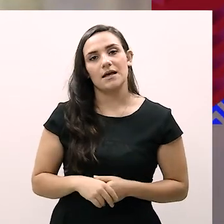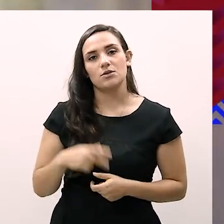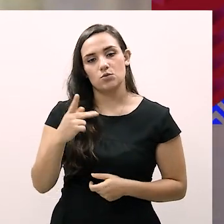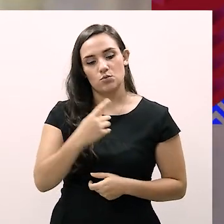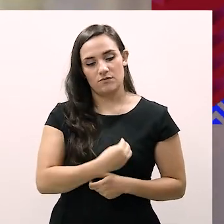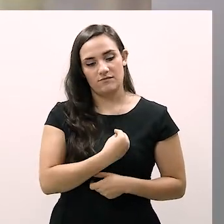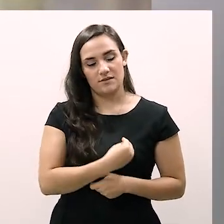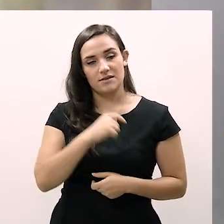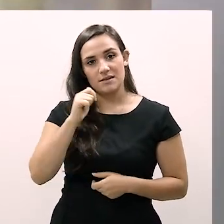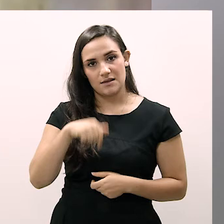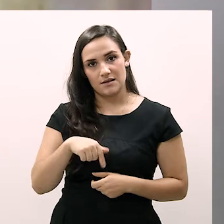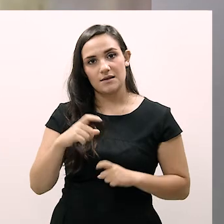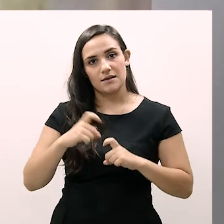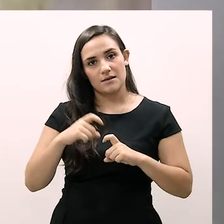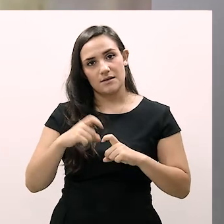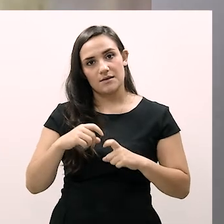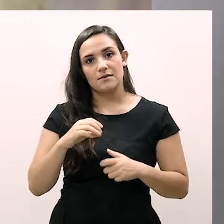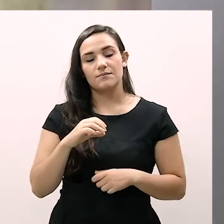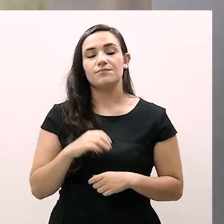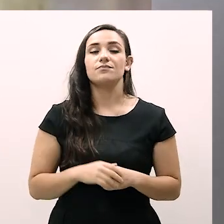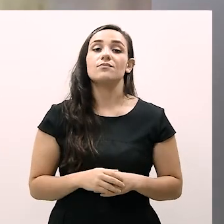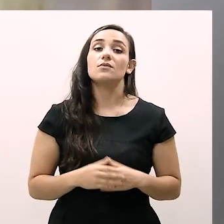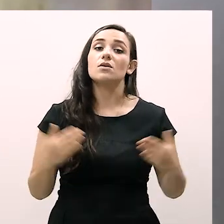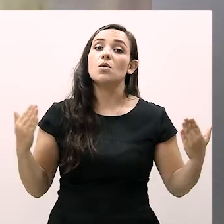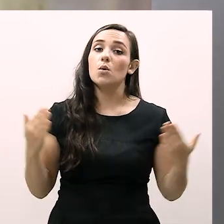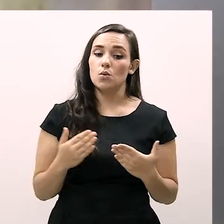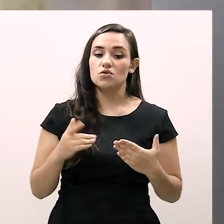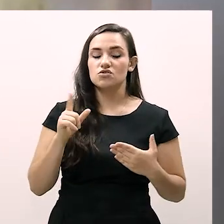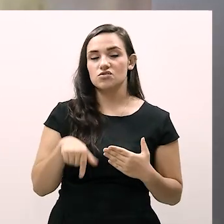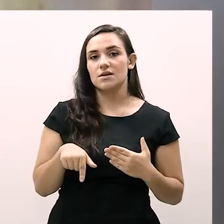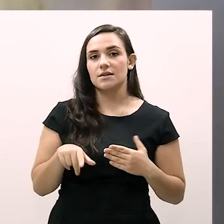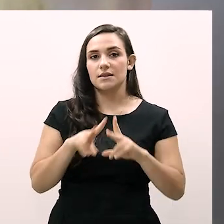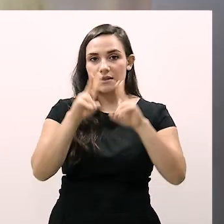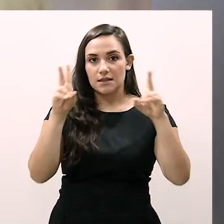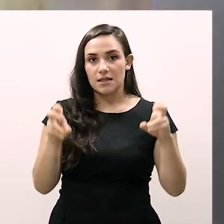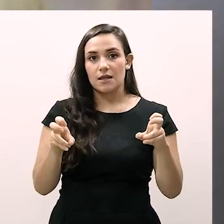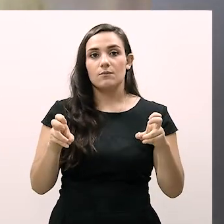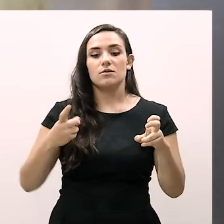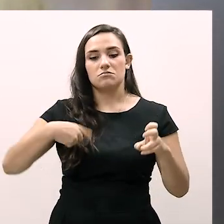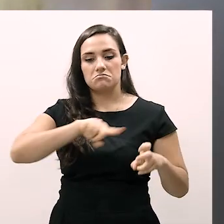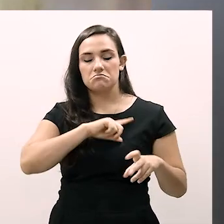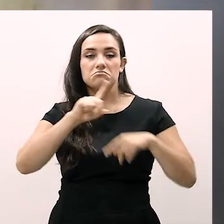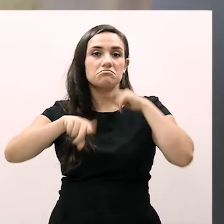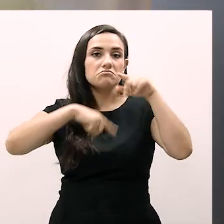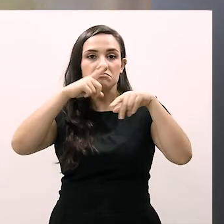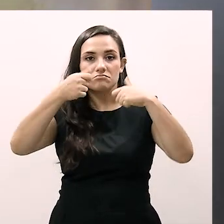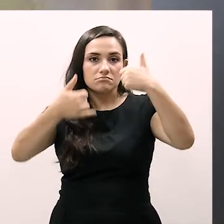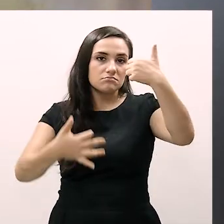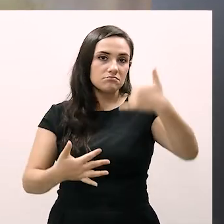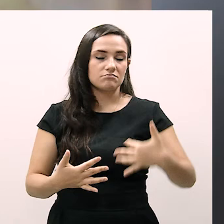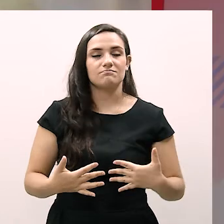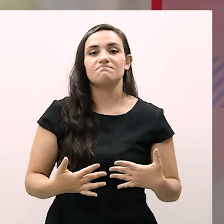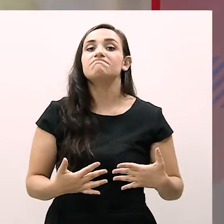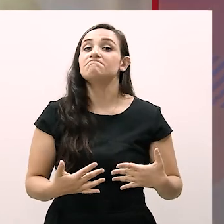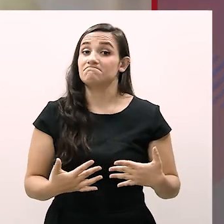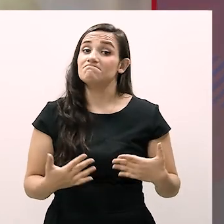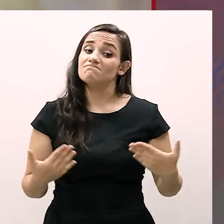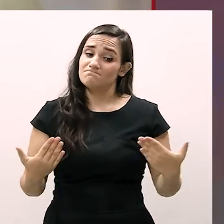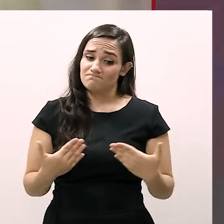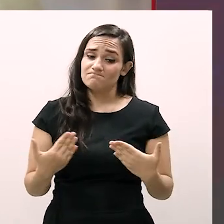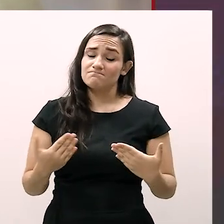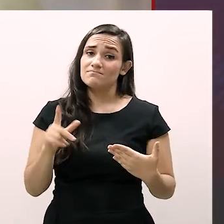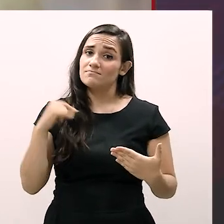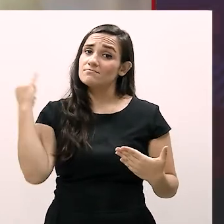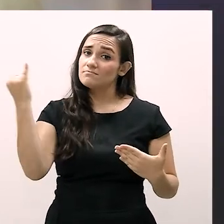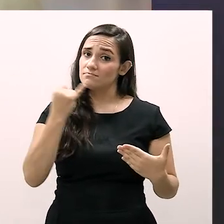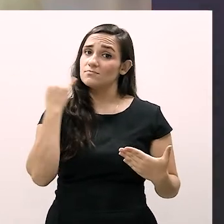eu quero agradecer muito a participação sua aqui com a gente, doutor César Conte, no Perspectiva da TV Assembleia, tirando as nossas dúvidas,